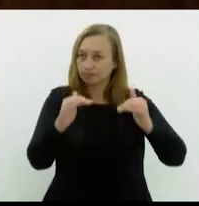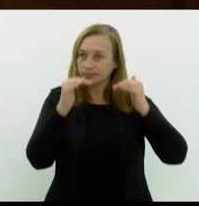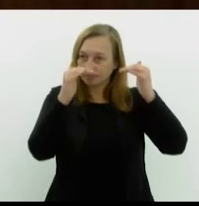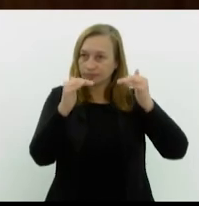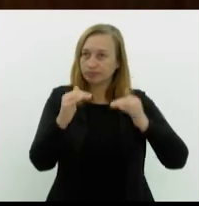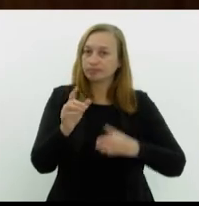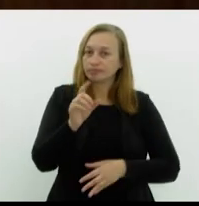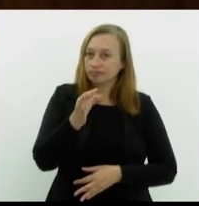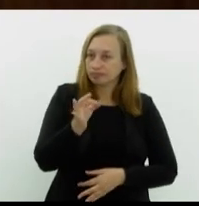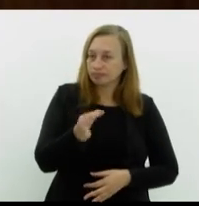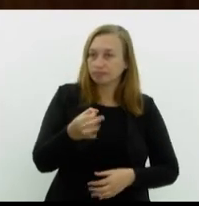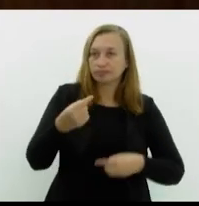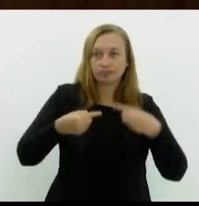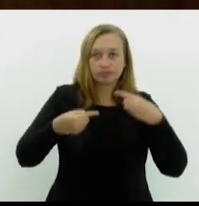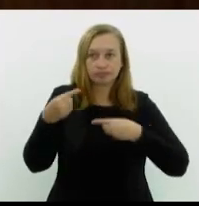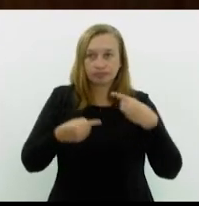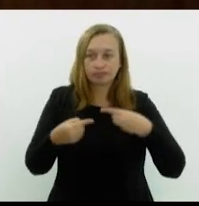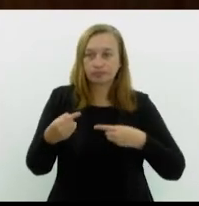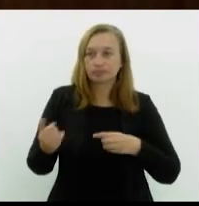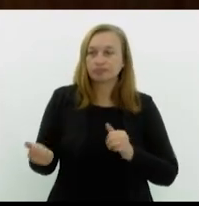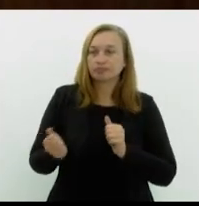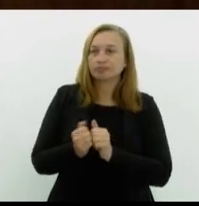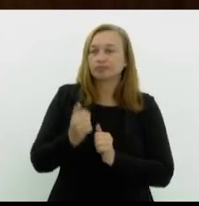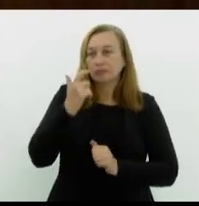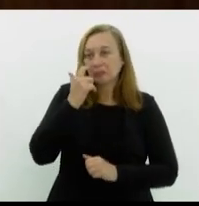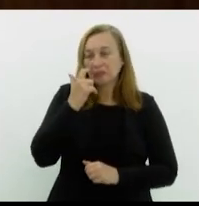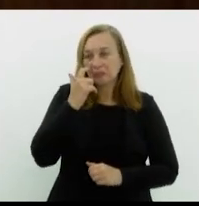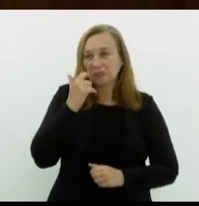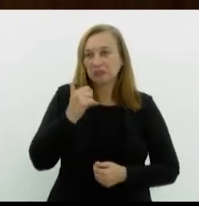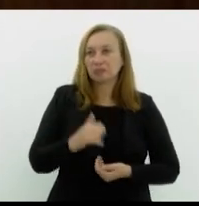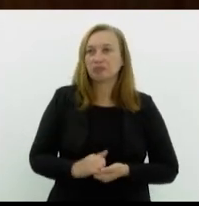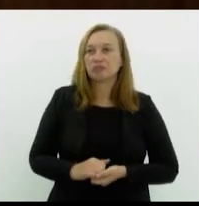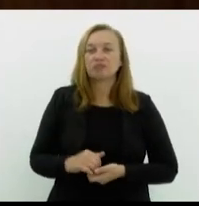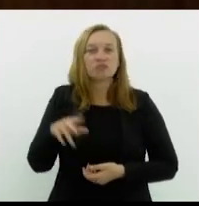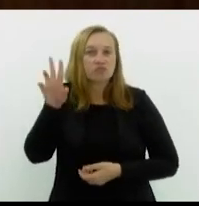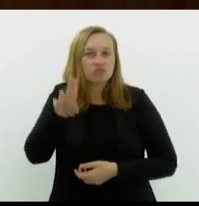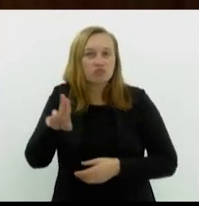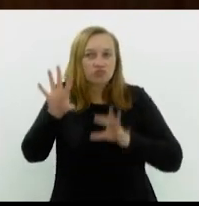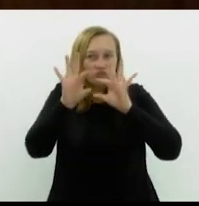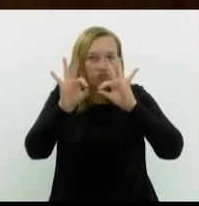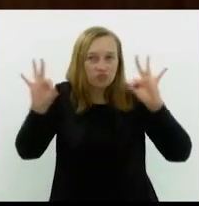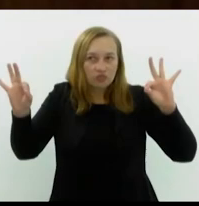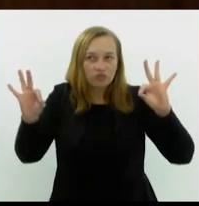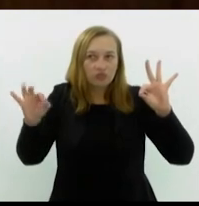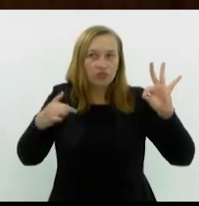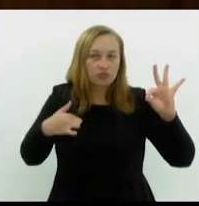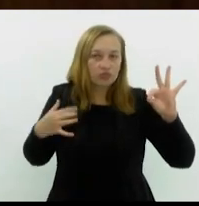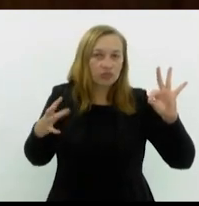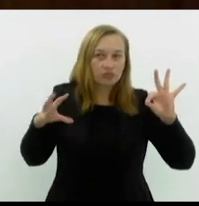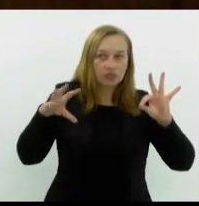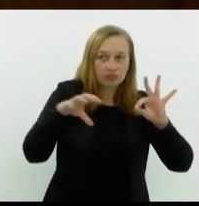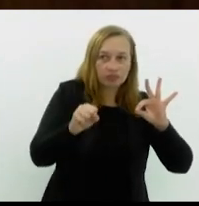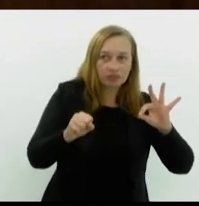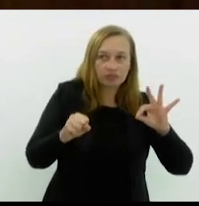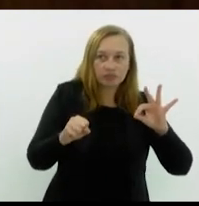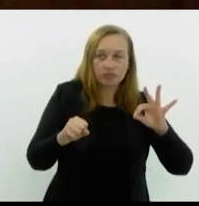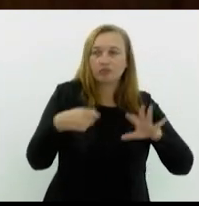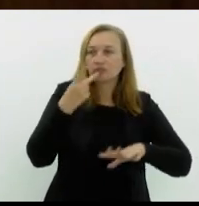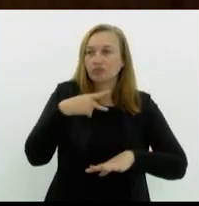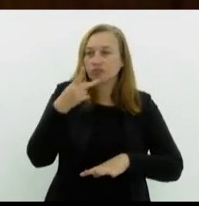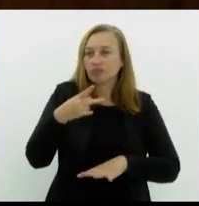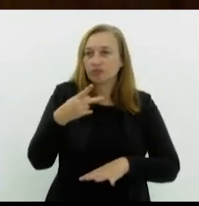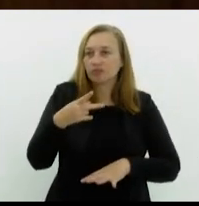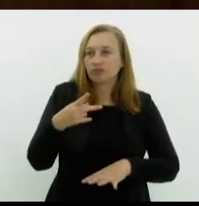num debate que eu estava presente, a senhora utilizou uma frase que eu me apoderei dela quando disse que